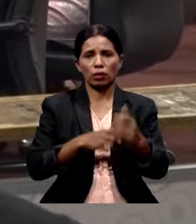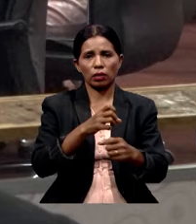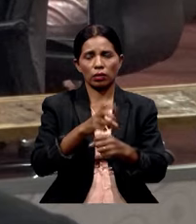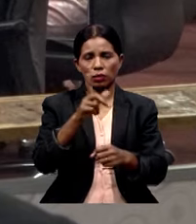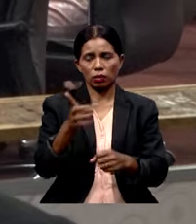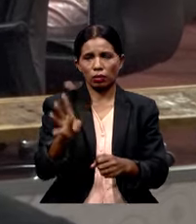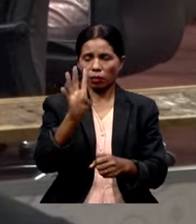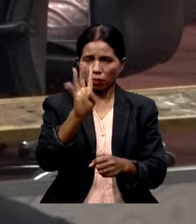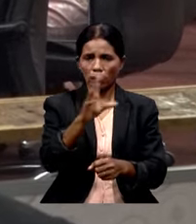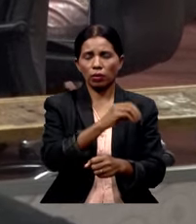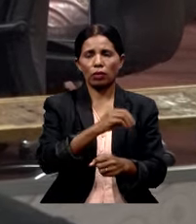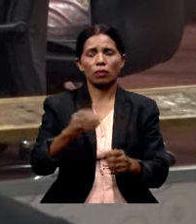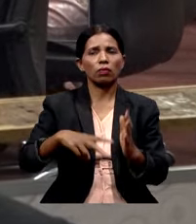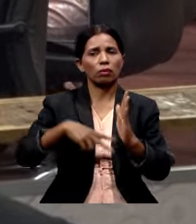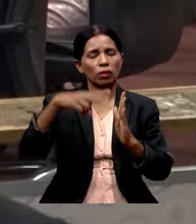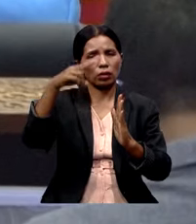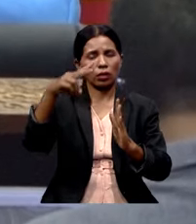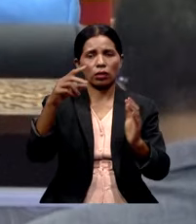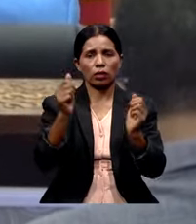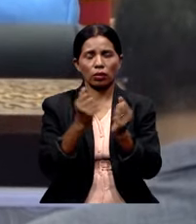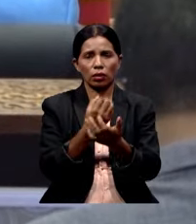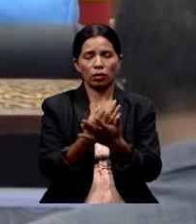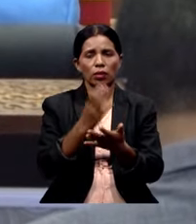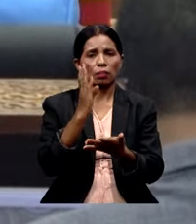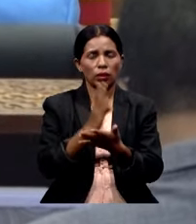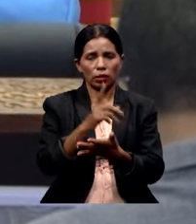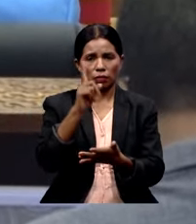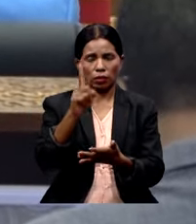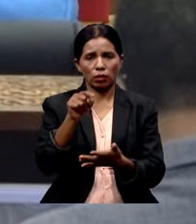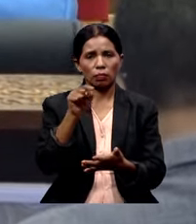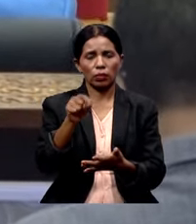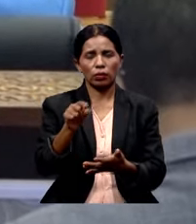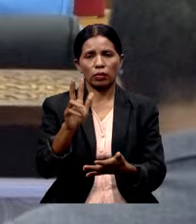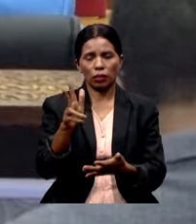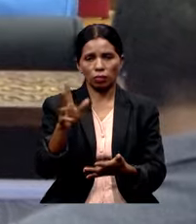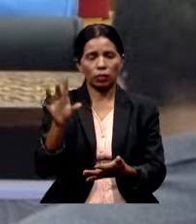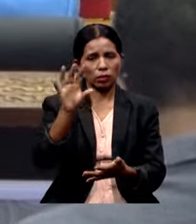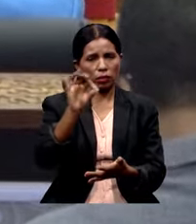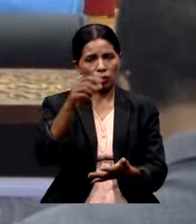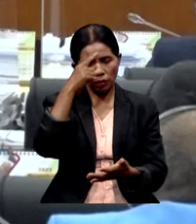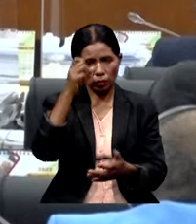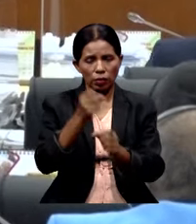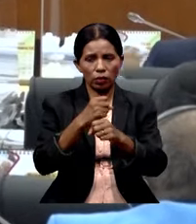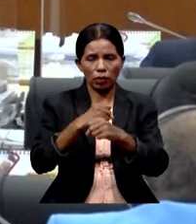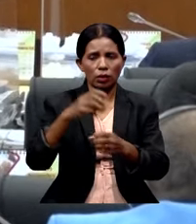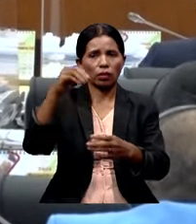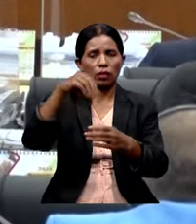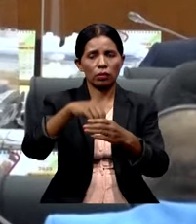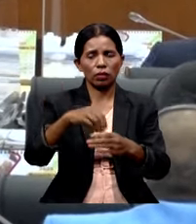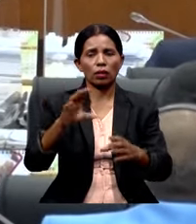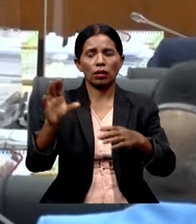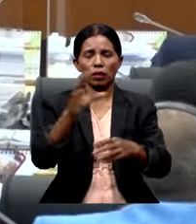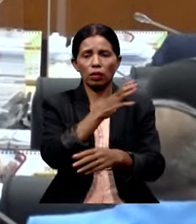Ronulo Resinat, o valor dólar americano bilhão ida ponto tolunulo Resinualu, tambato halo investimento e